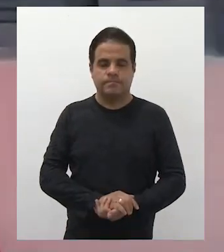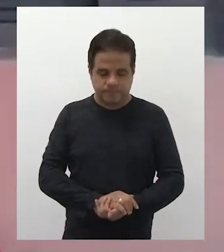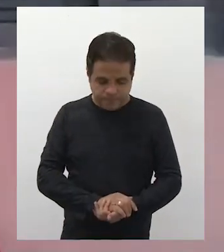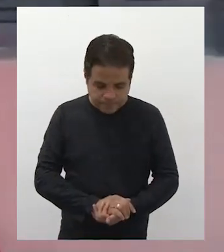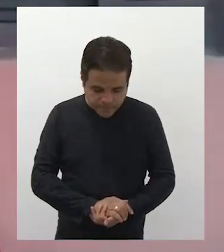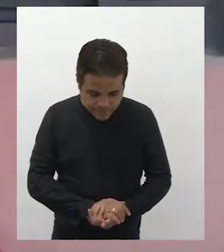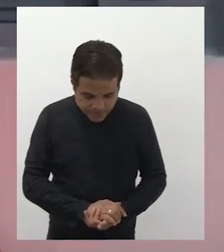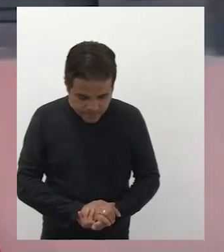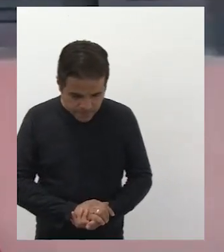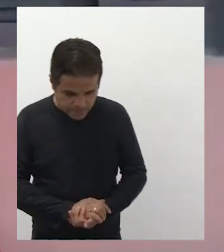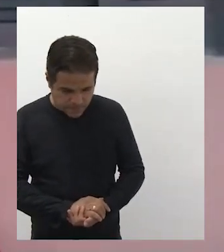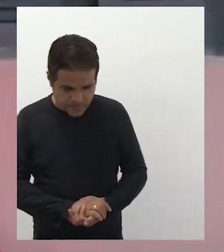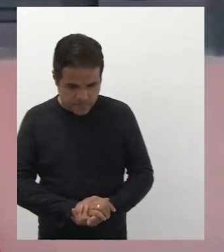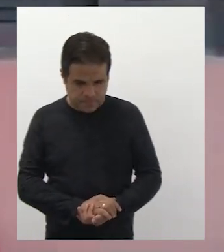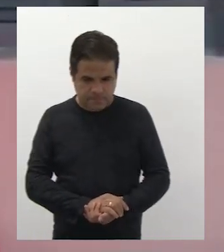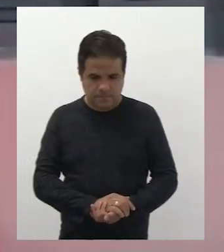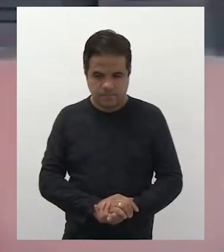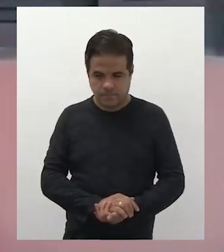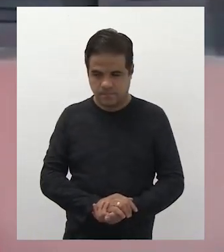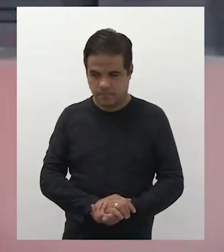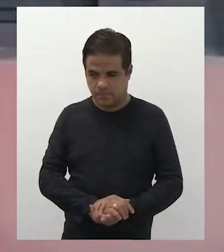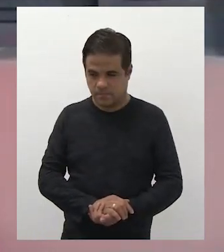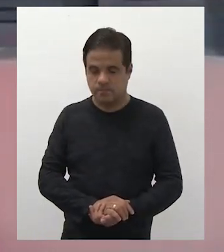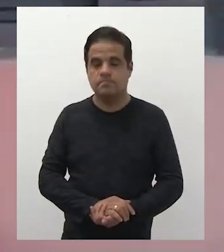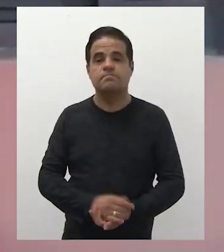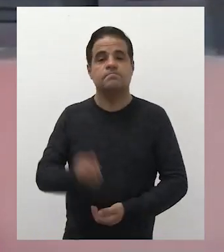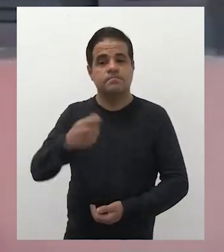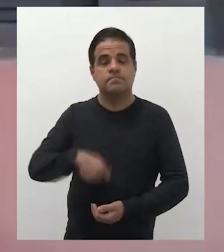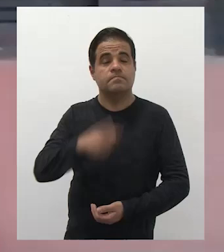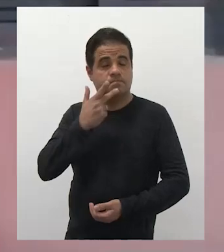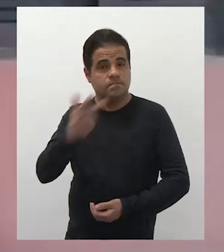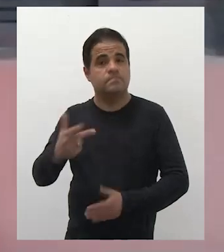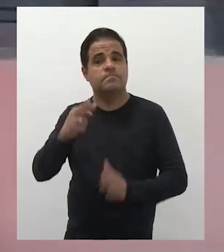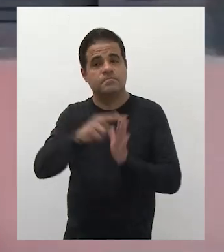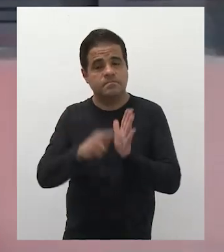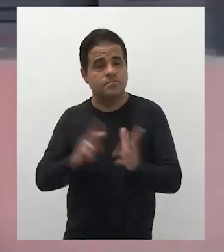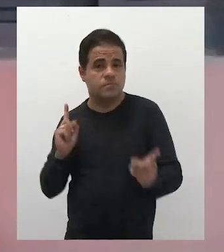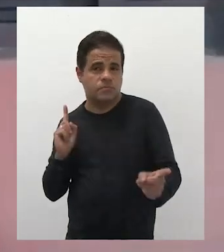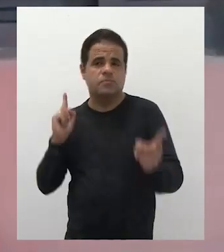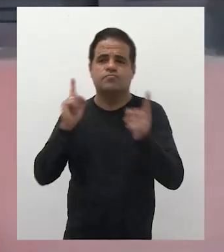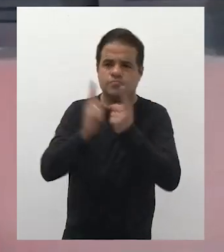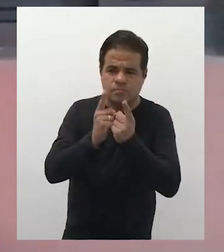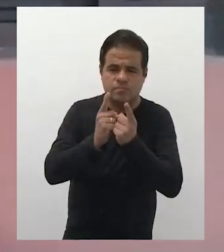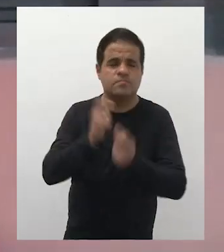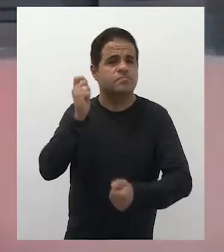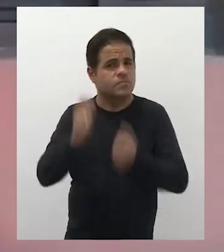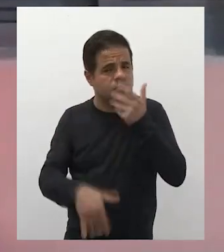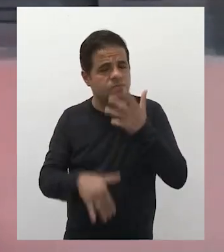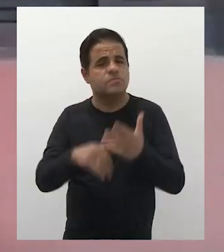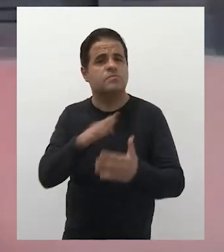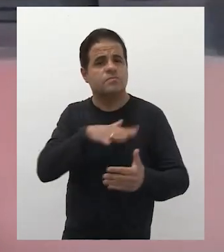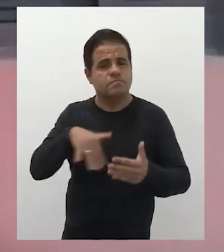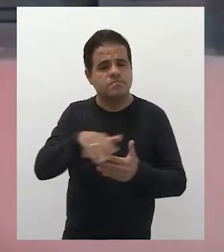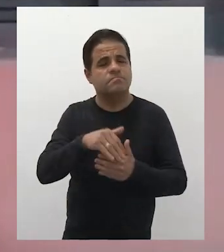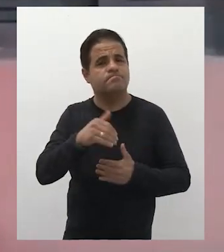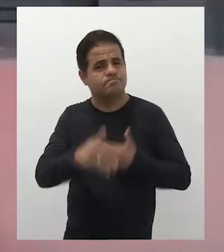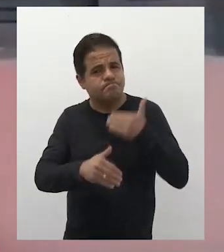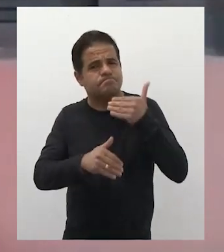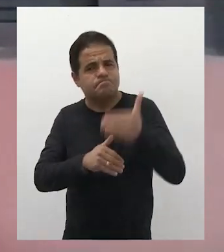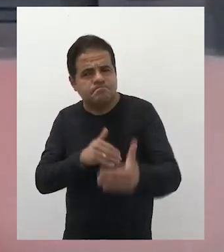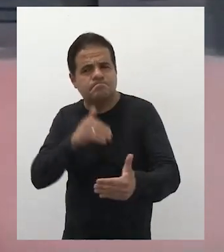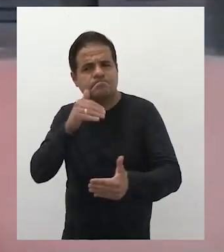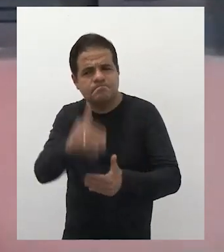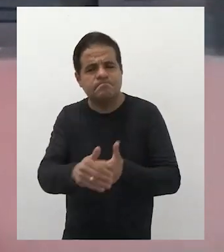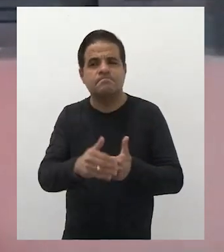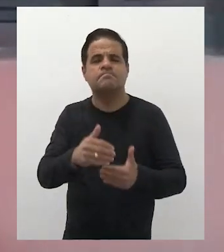Verdade, Juliana. A gente precisa ter um parâmetro para dizer o quanto a gente se aproximou, o quanto estamos ainda distantes